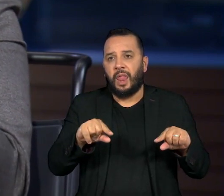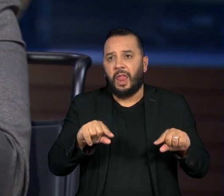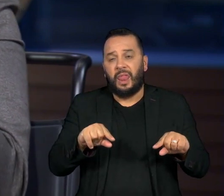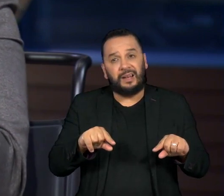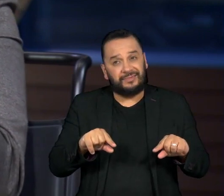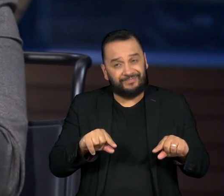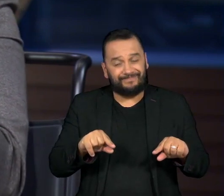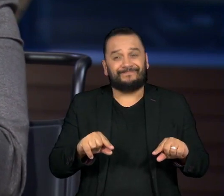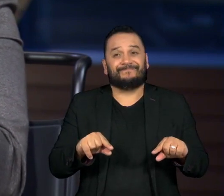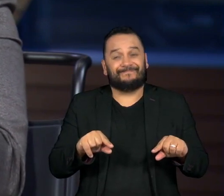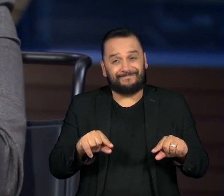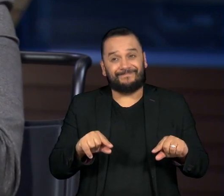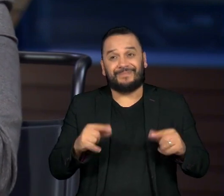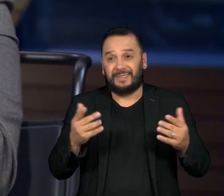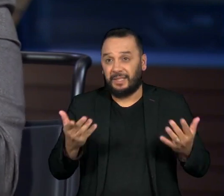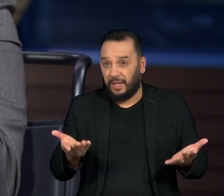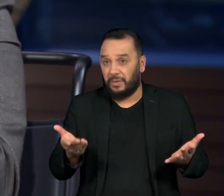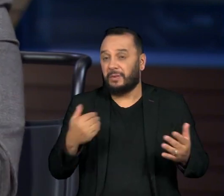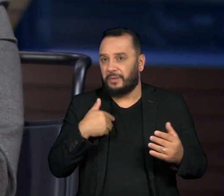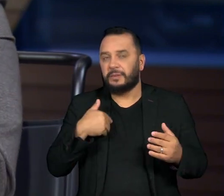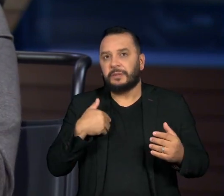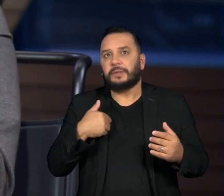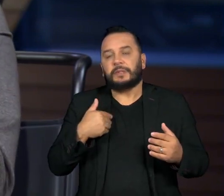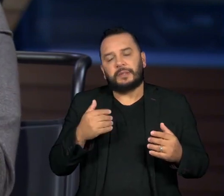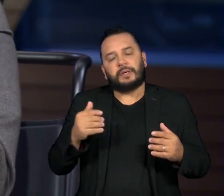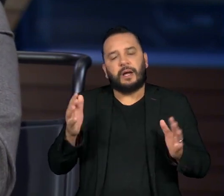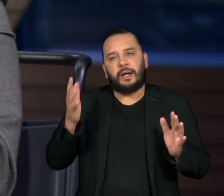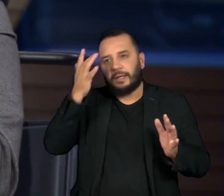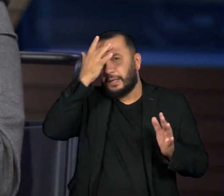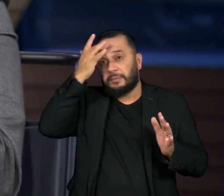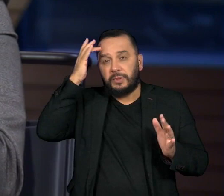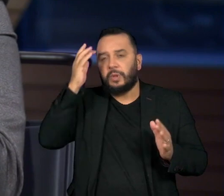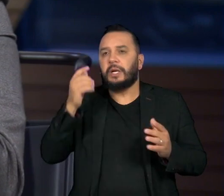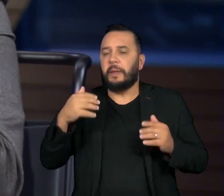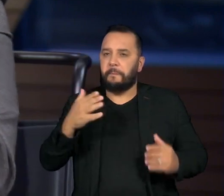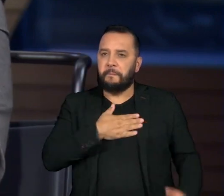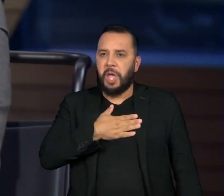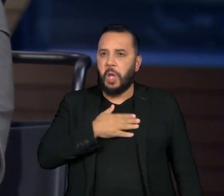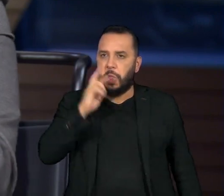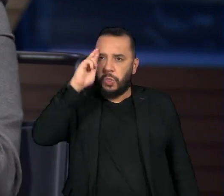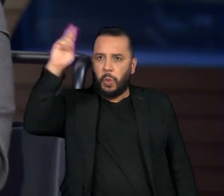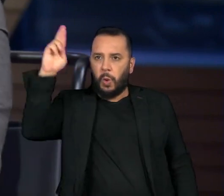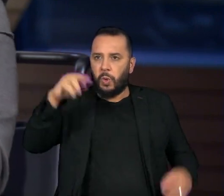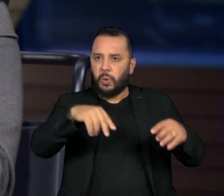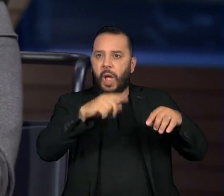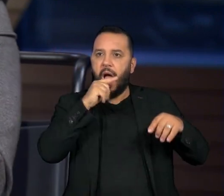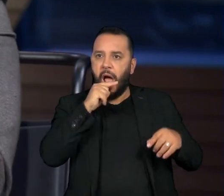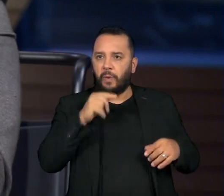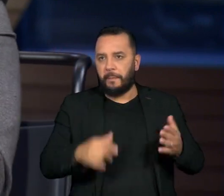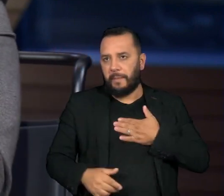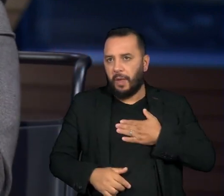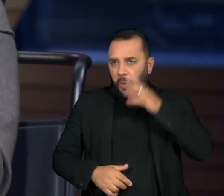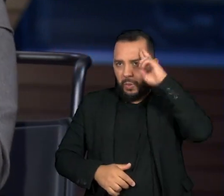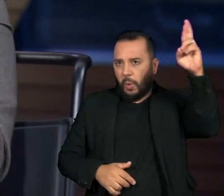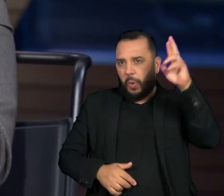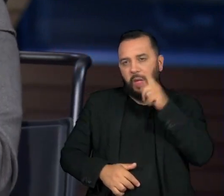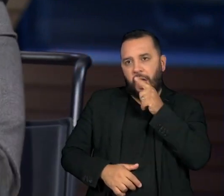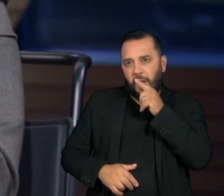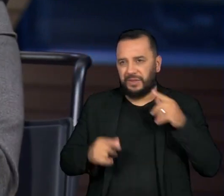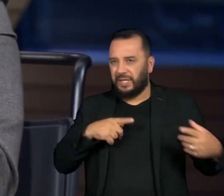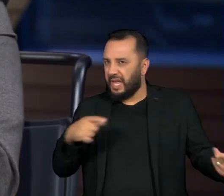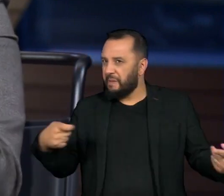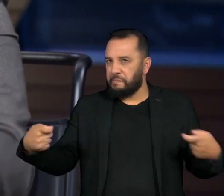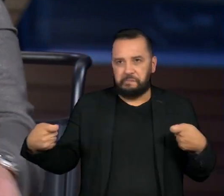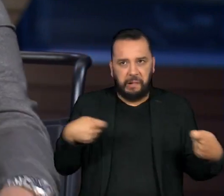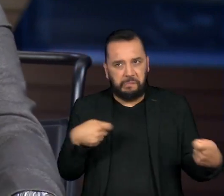A disputa pela propriedade, entre aspas, dessas fontes, das poucas fontes de água que restam, tem